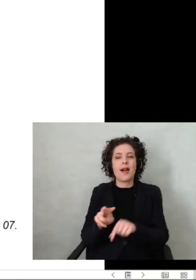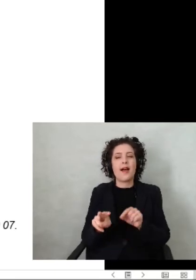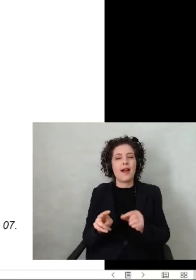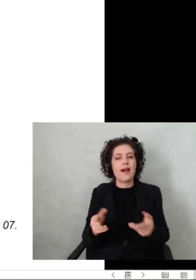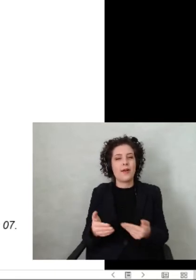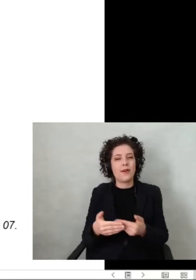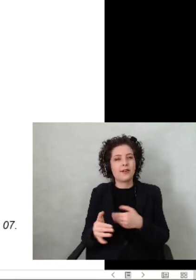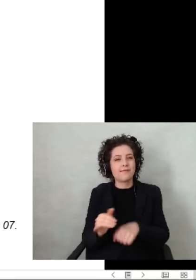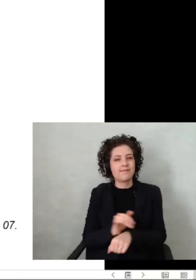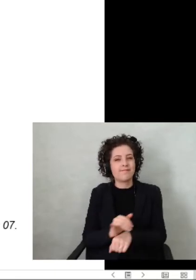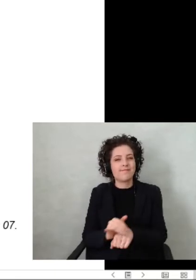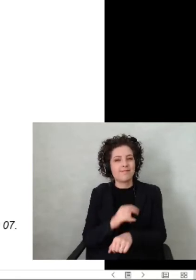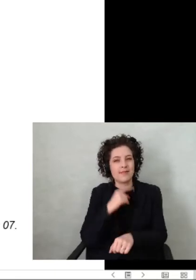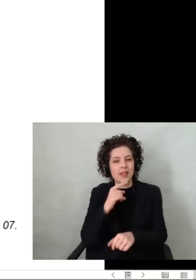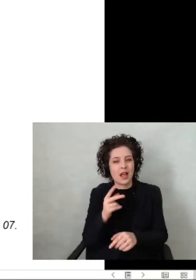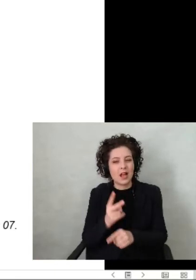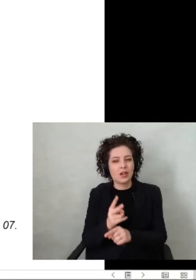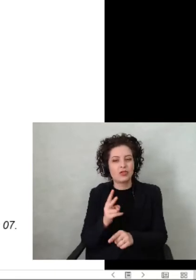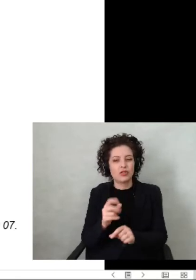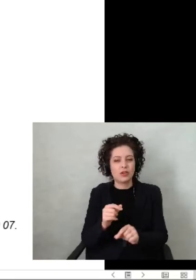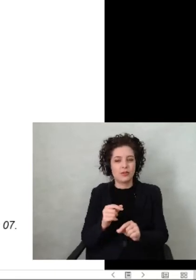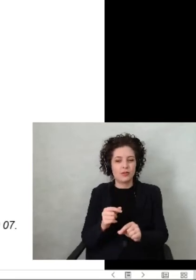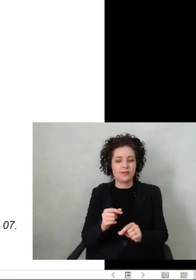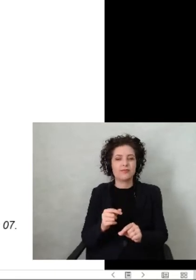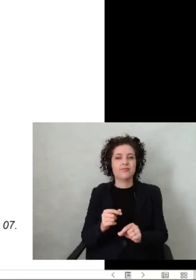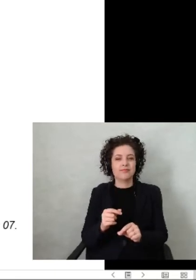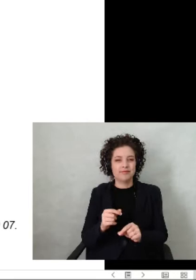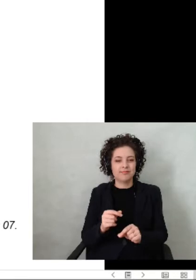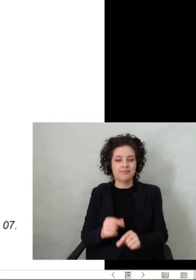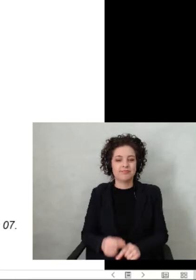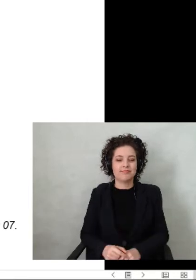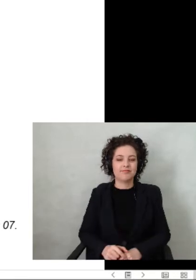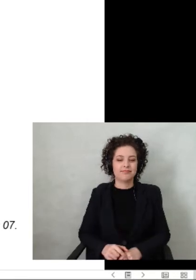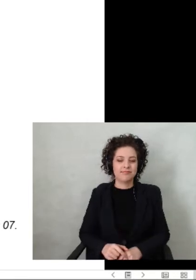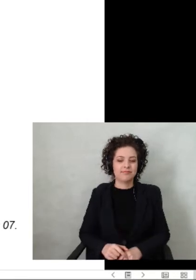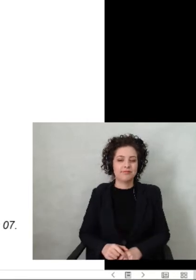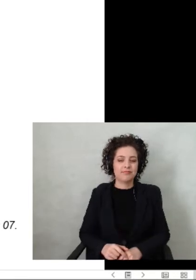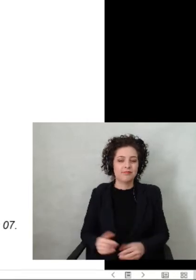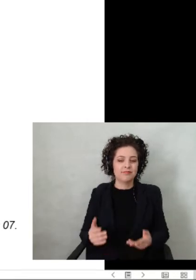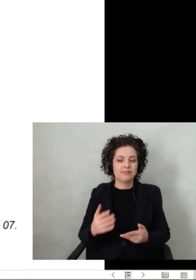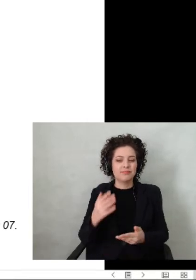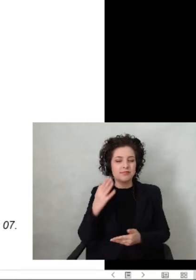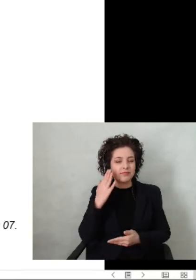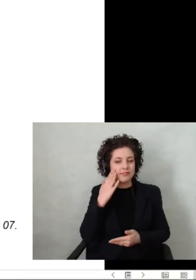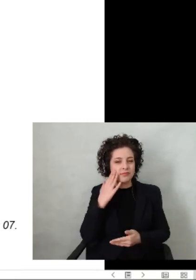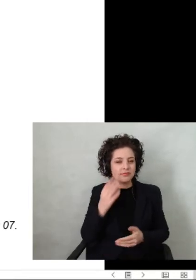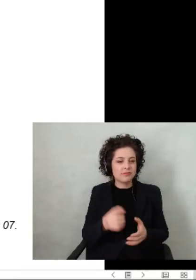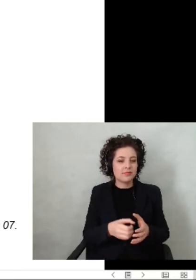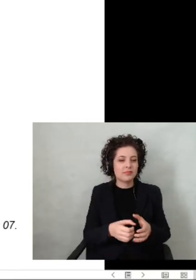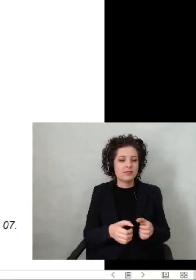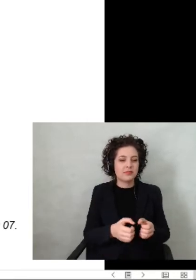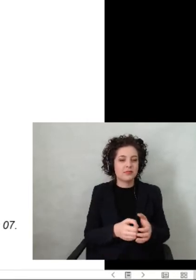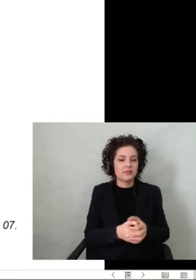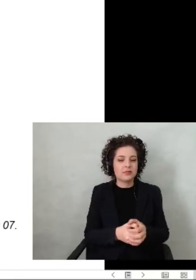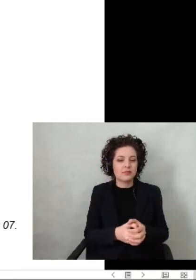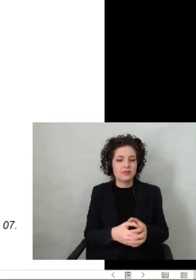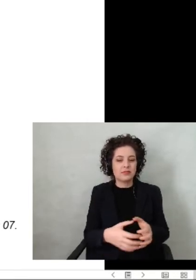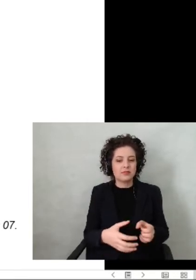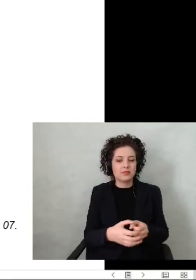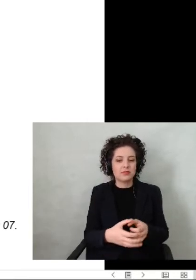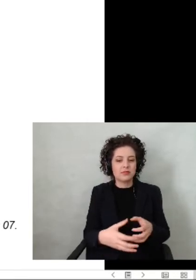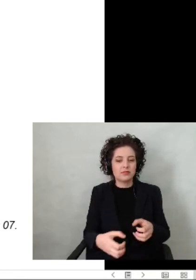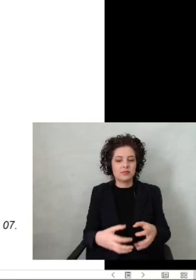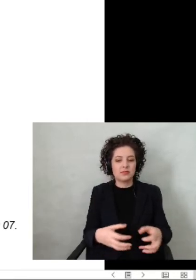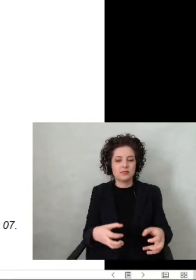mais vai achar um antiviral no fundo do quintal. Então vamos entender aqui o ciclo replicativo. Esse vírus ele é produzido e